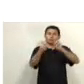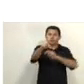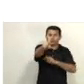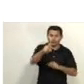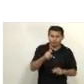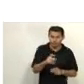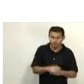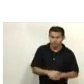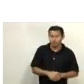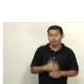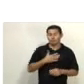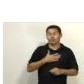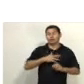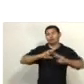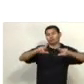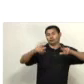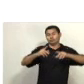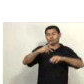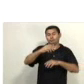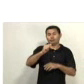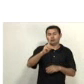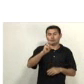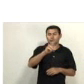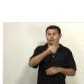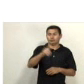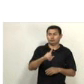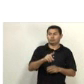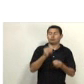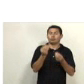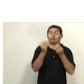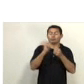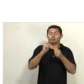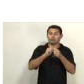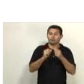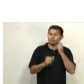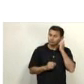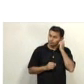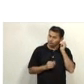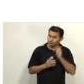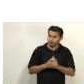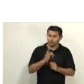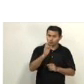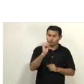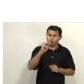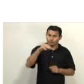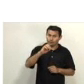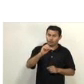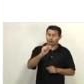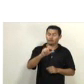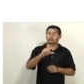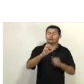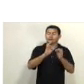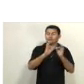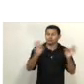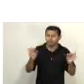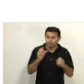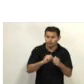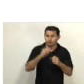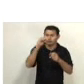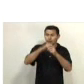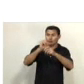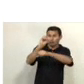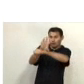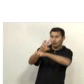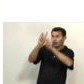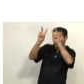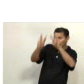x para a minha variável padronizada z. Como que é feita essa conversão? A fórmula é bastante simples, é a fórmula que está aqui no